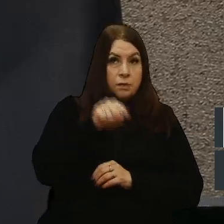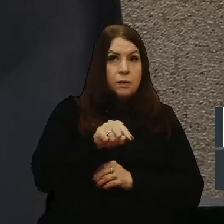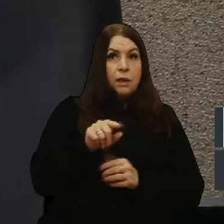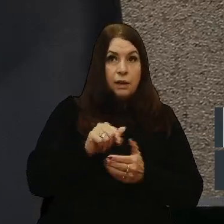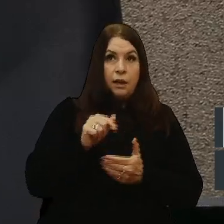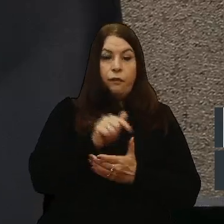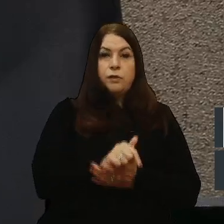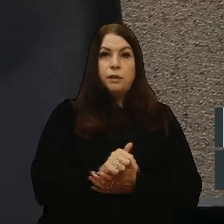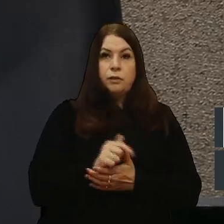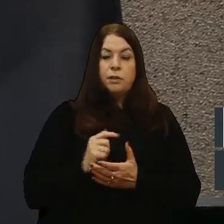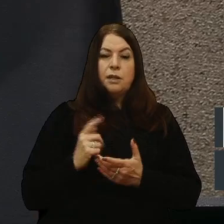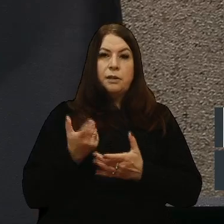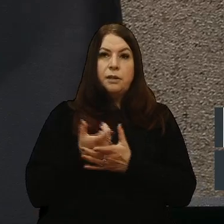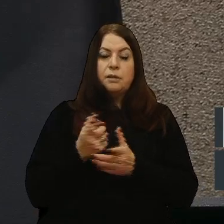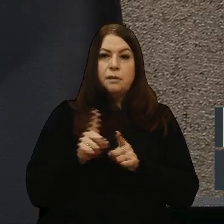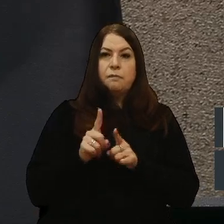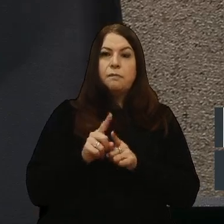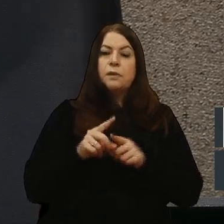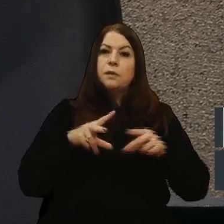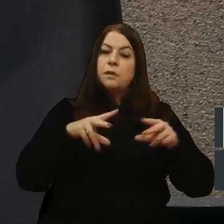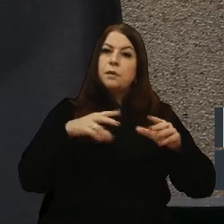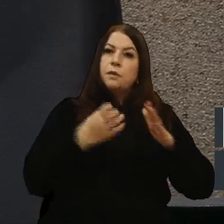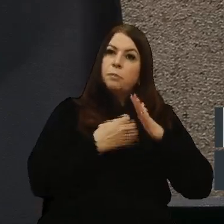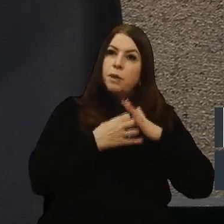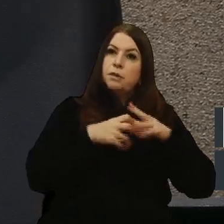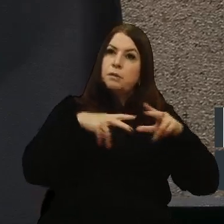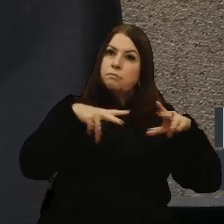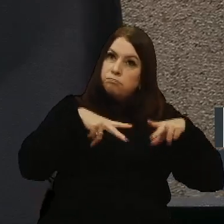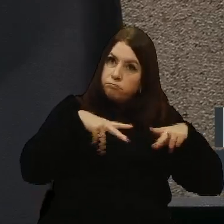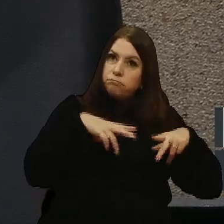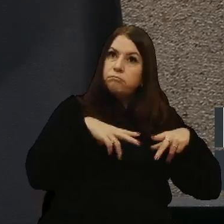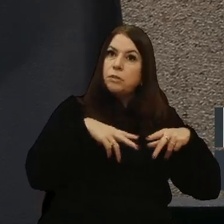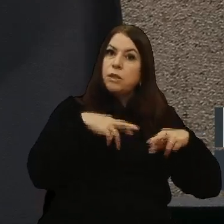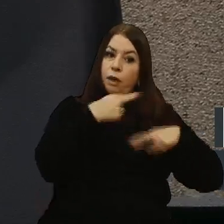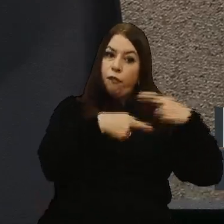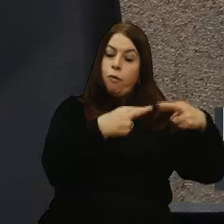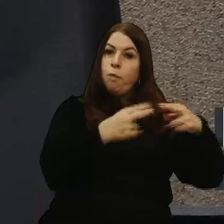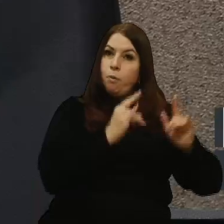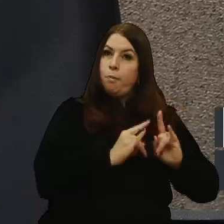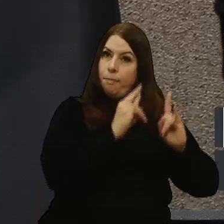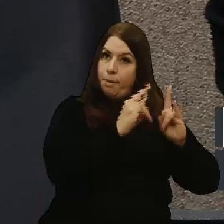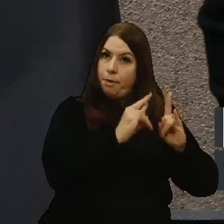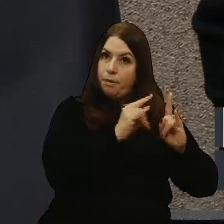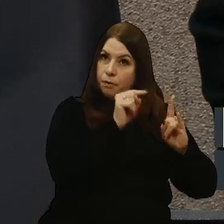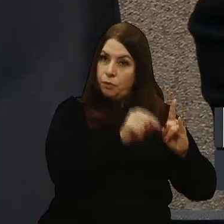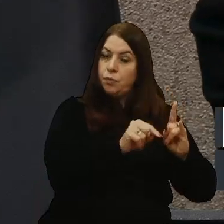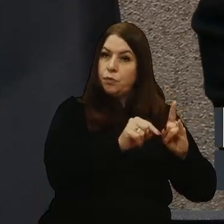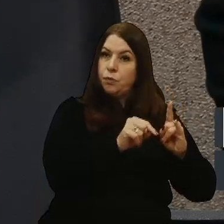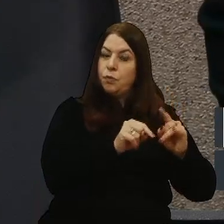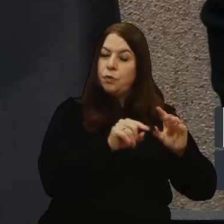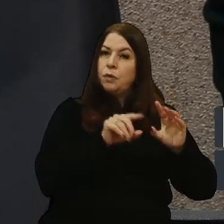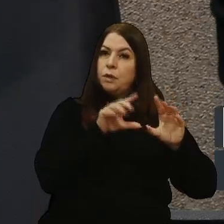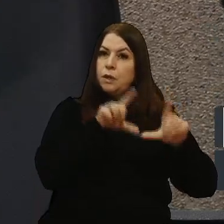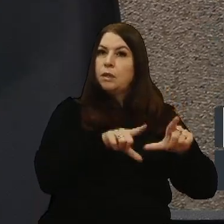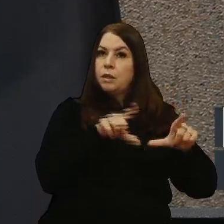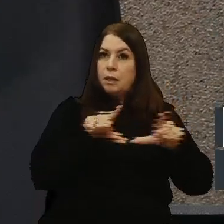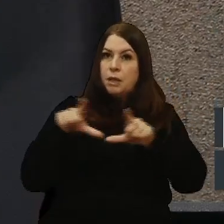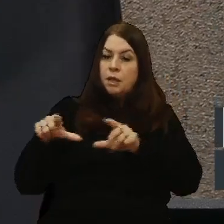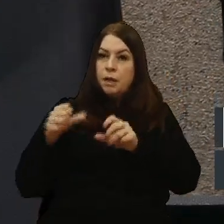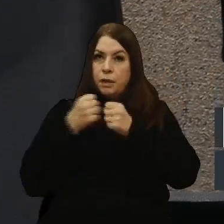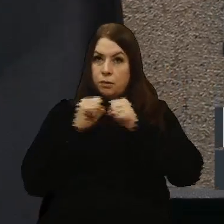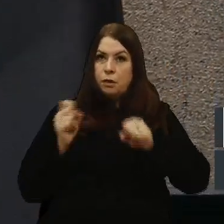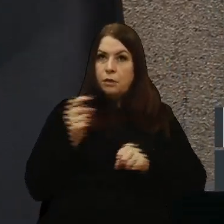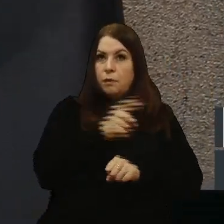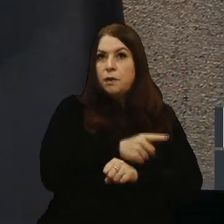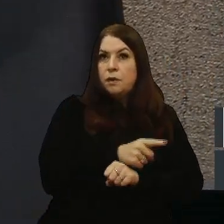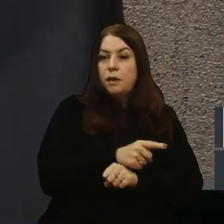que o privado ia reformar o prédio, aonde que iam se instalar várias secretarias,